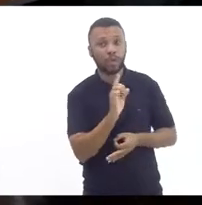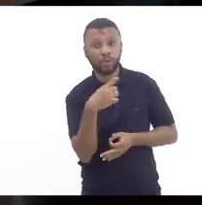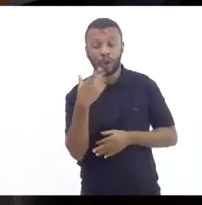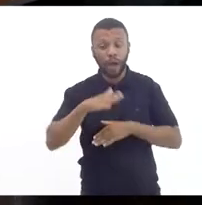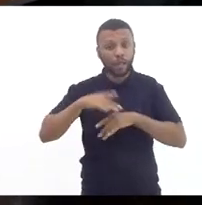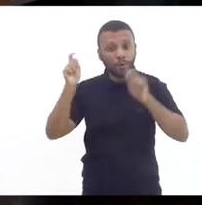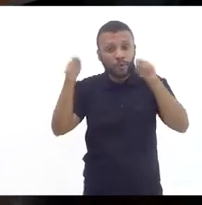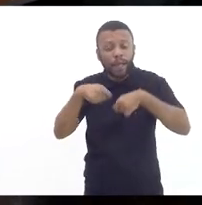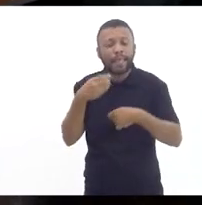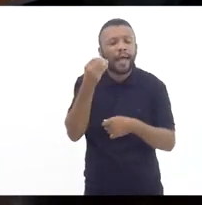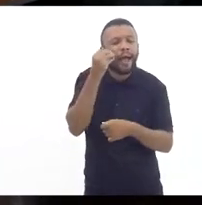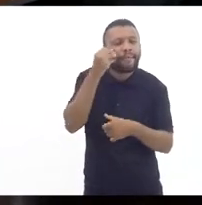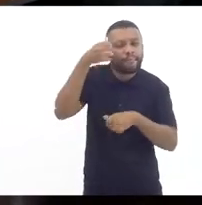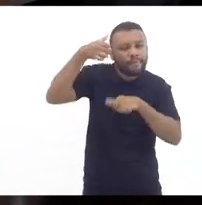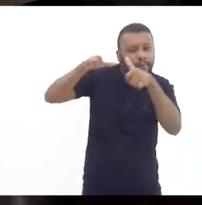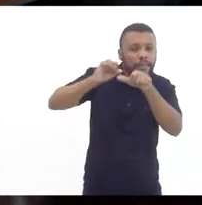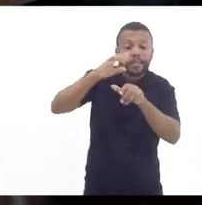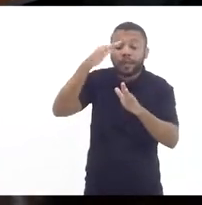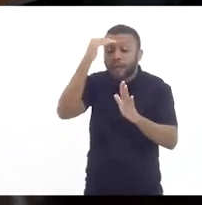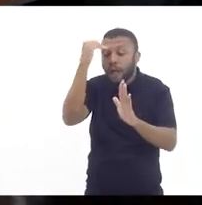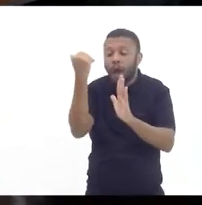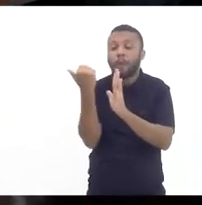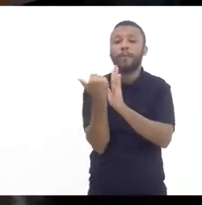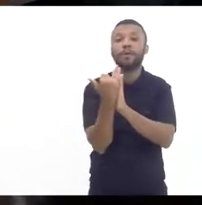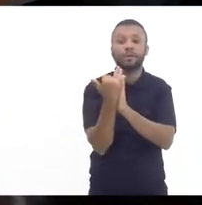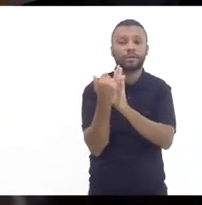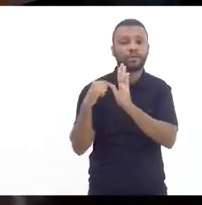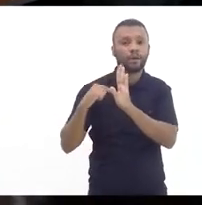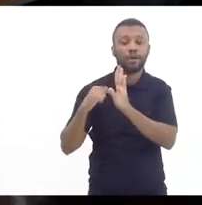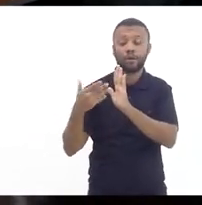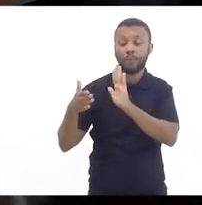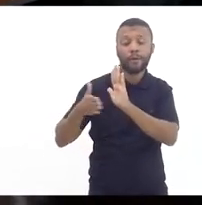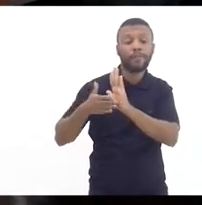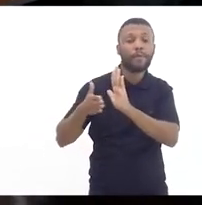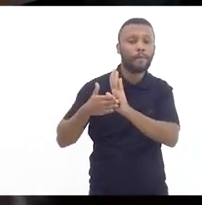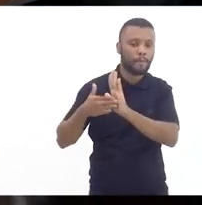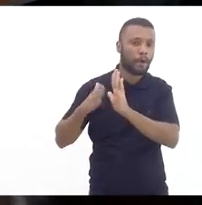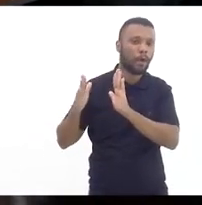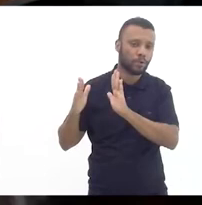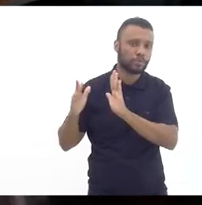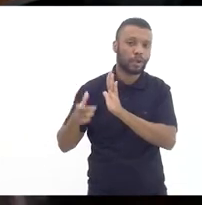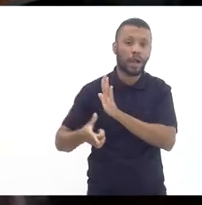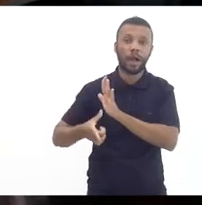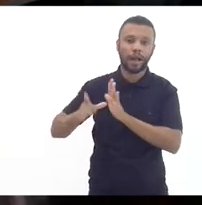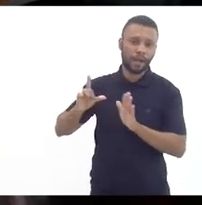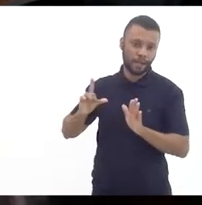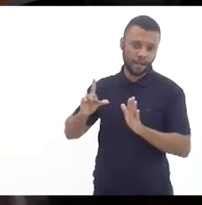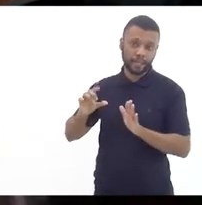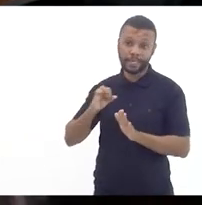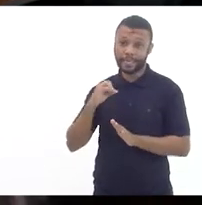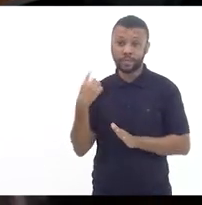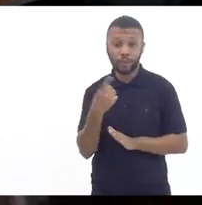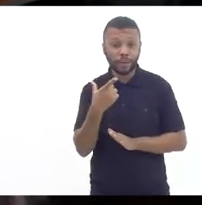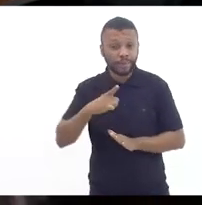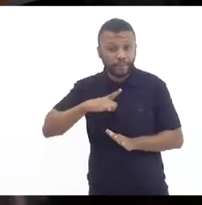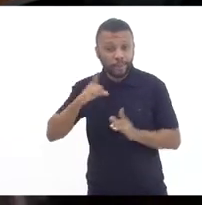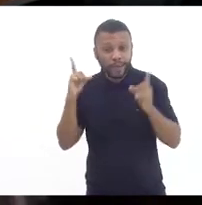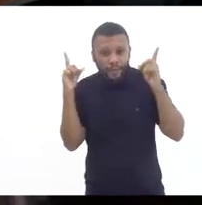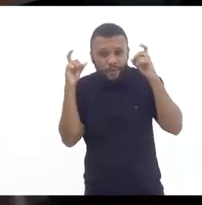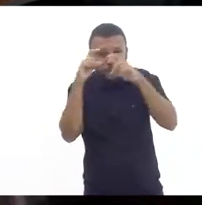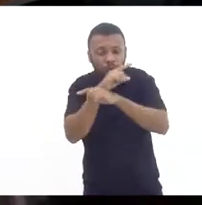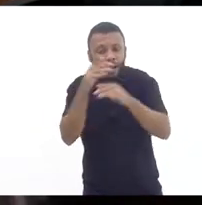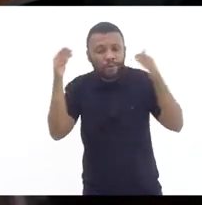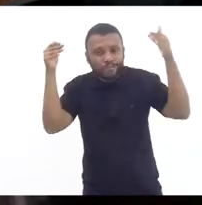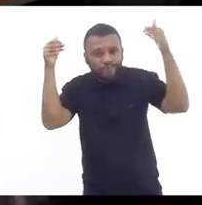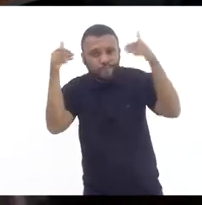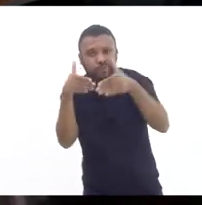sendo cumprido de acordo com o proposto. E quando temos alguma dificuldade pontual ou existe